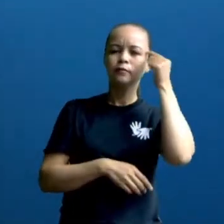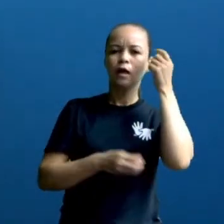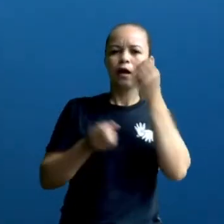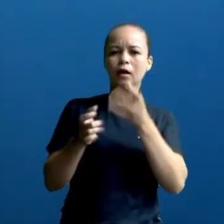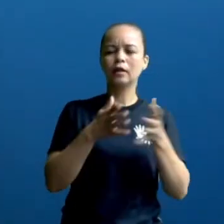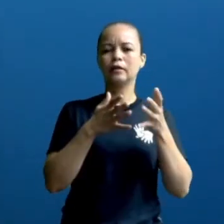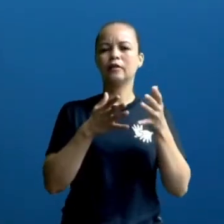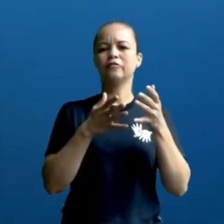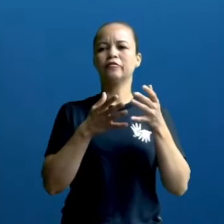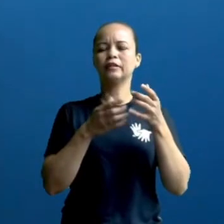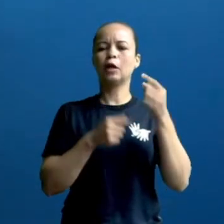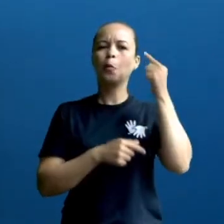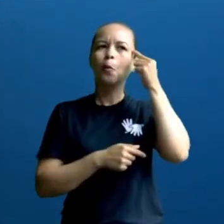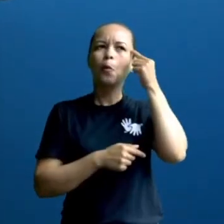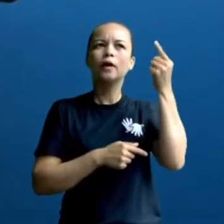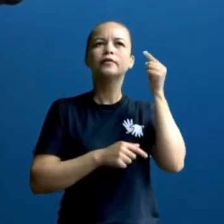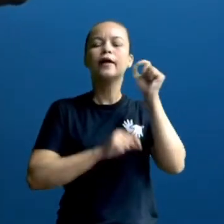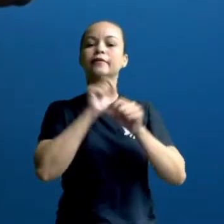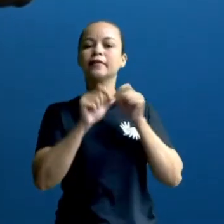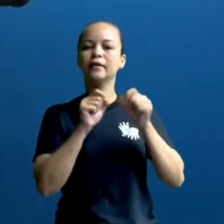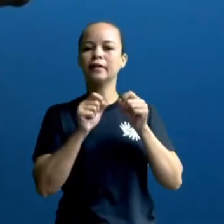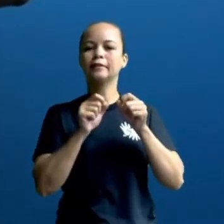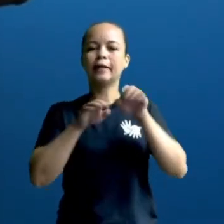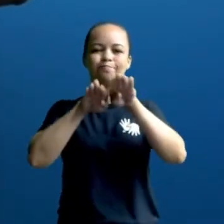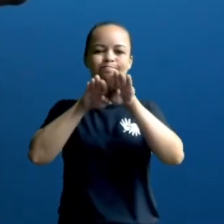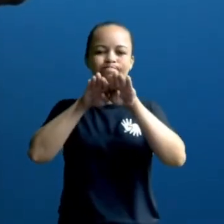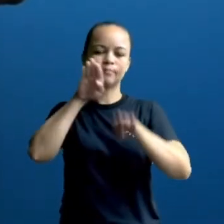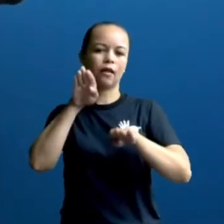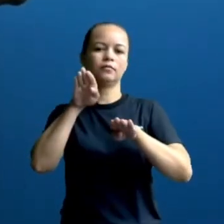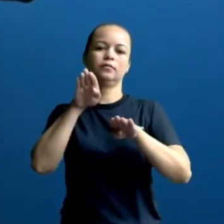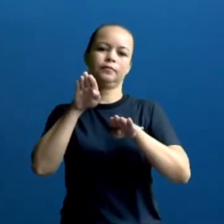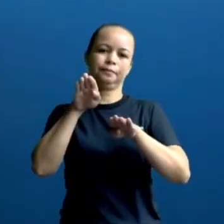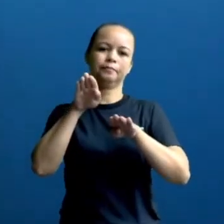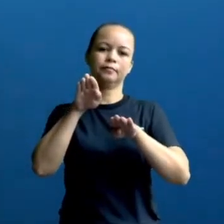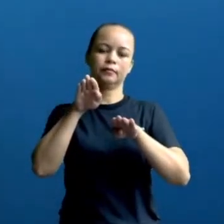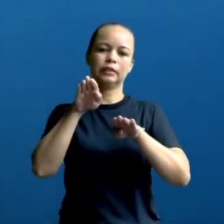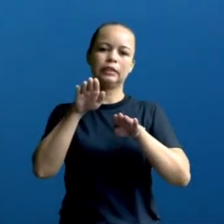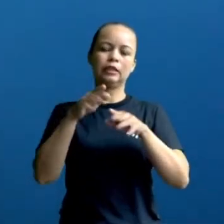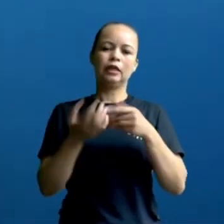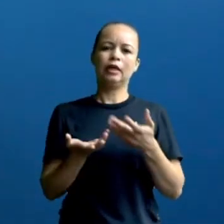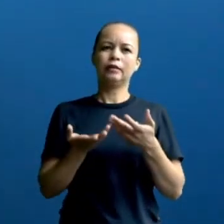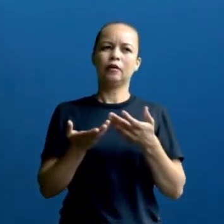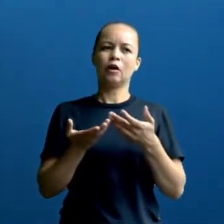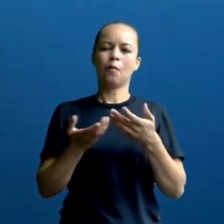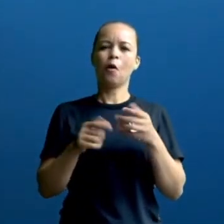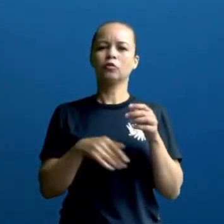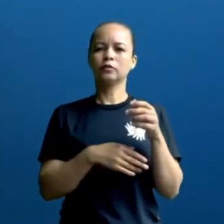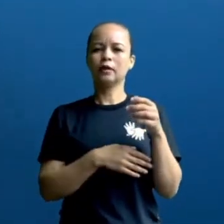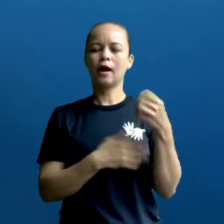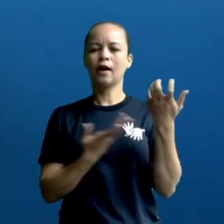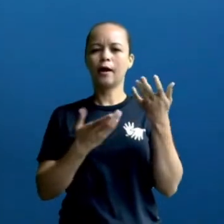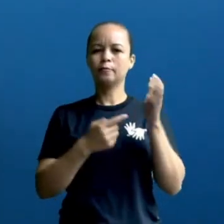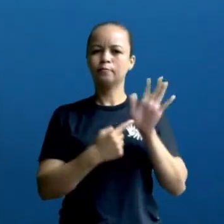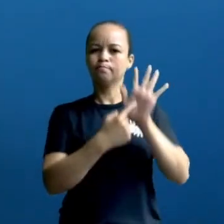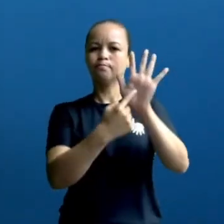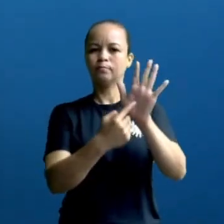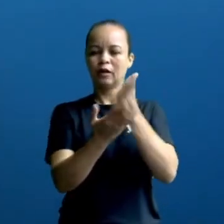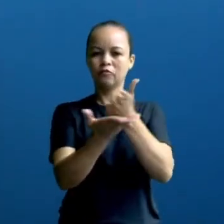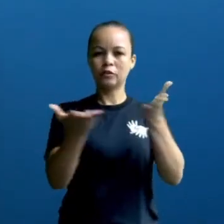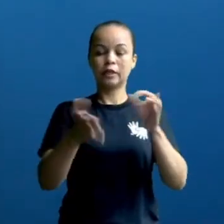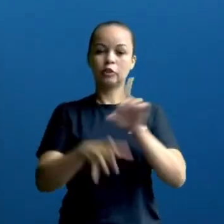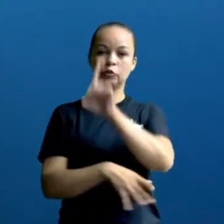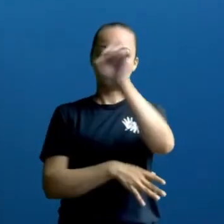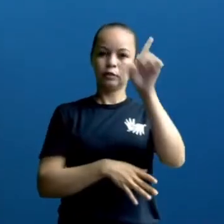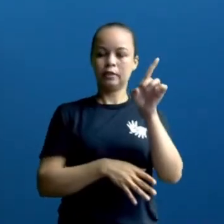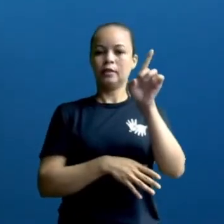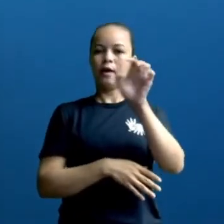ela flerta com a ideia da desigualdade. Trazer essa bandeira aqui do Dia